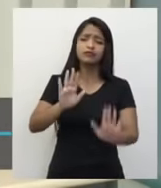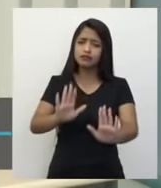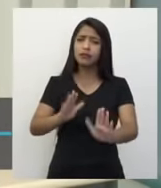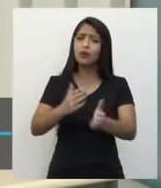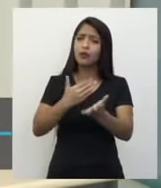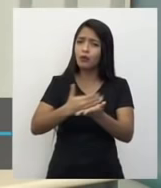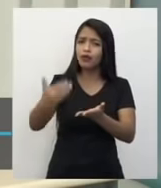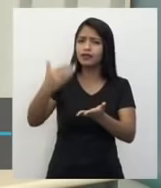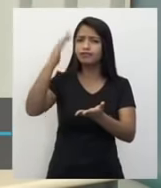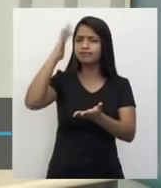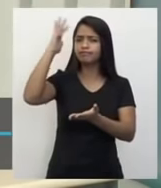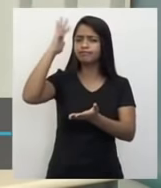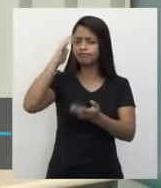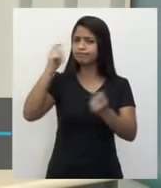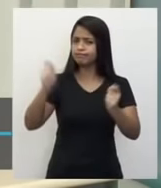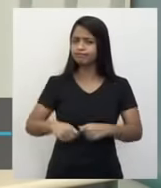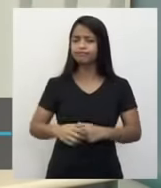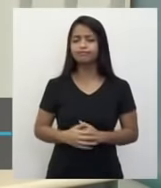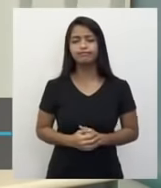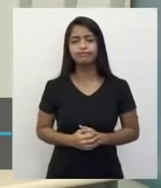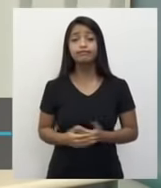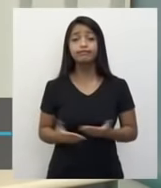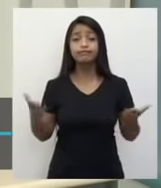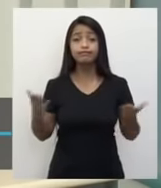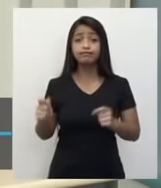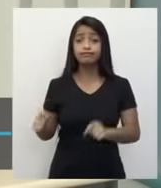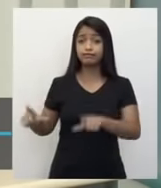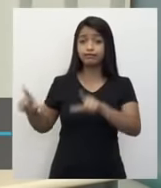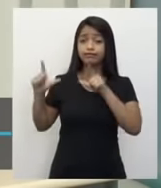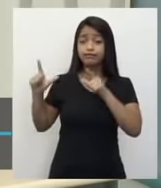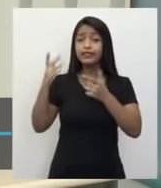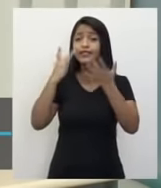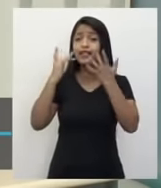Eu trouxe para vocês um pequeno trecho de uma peça teatral,